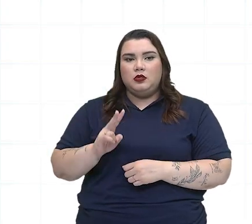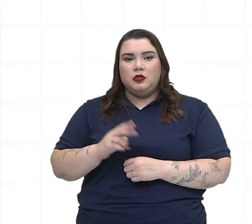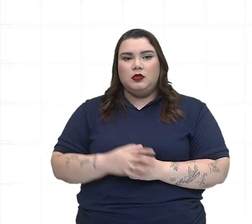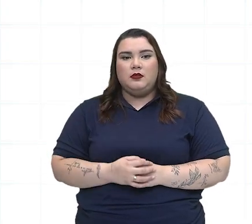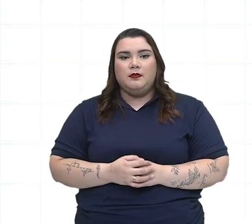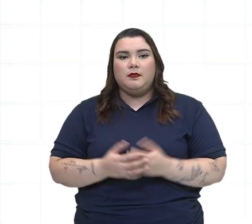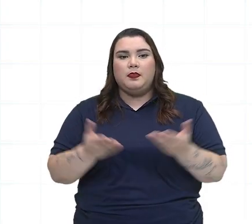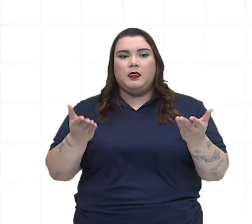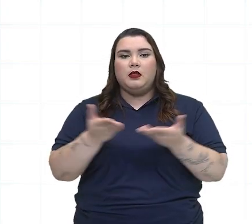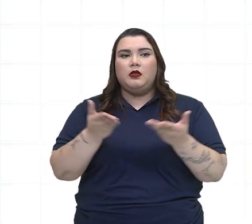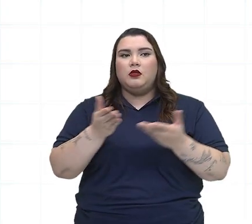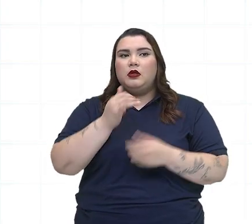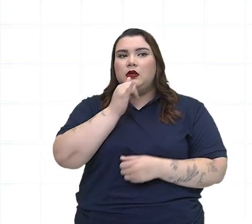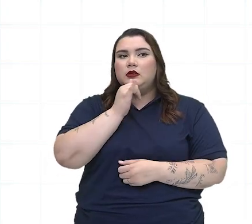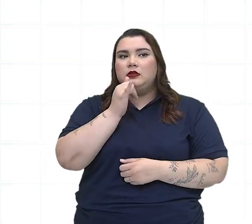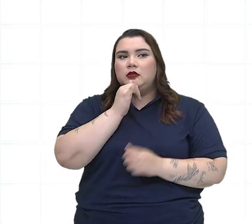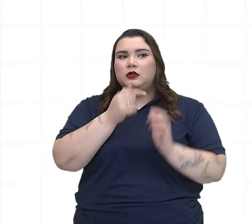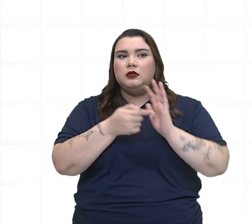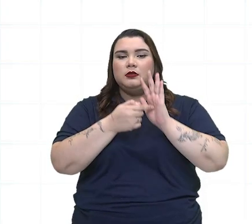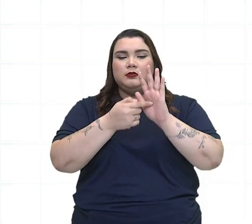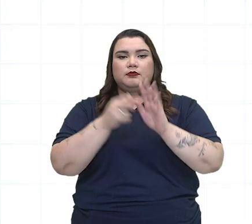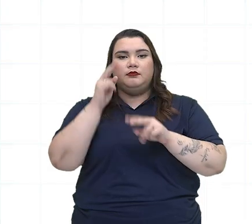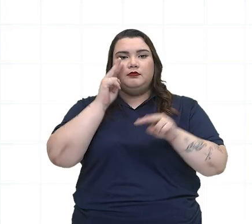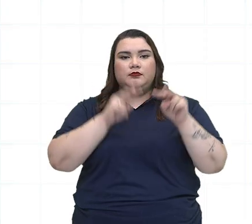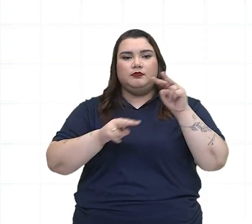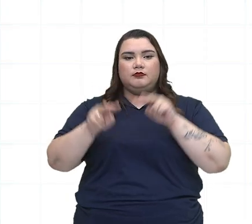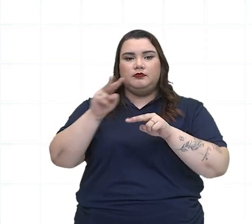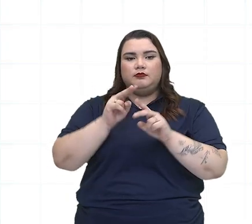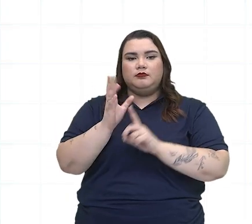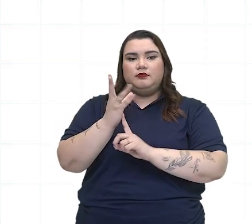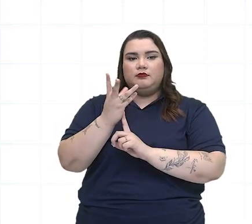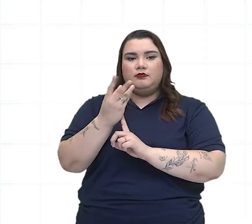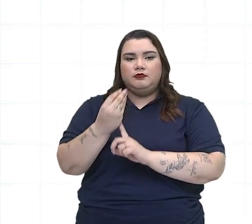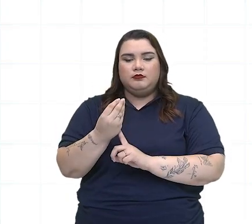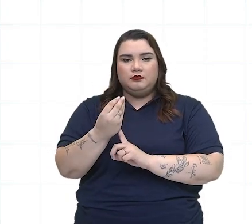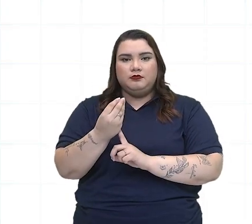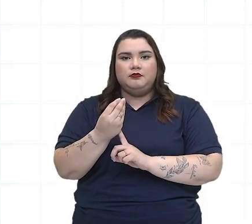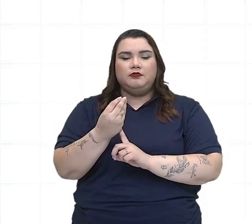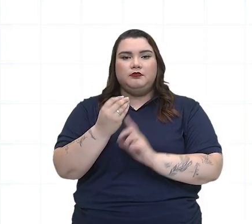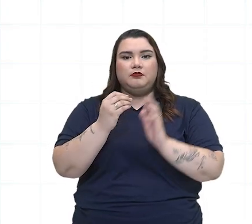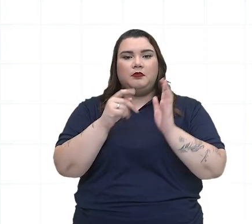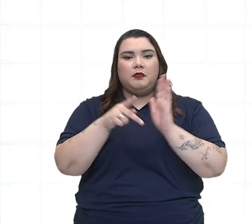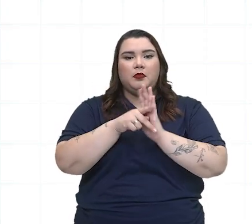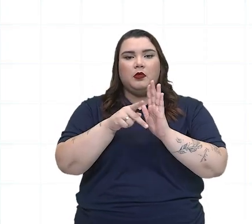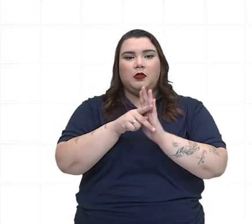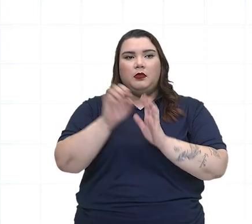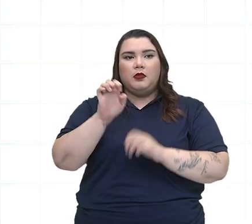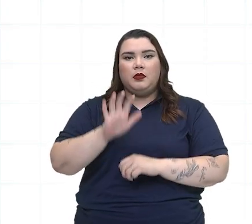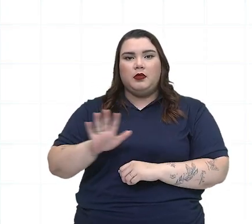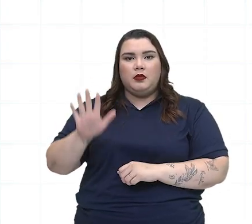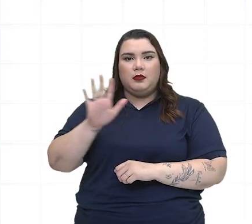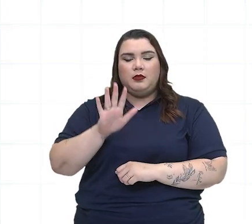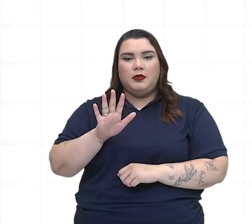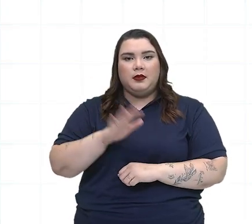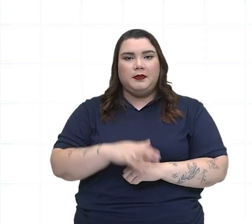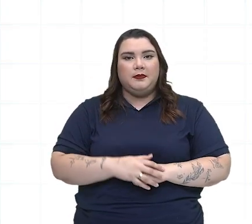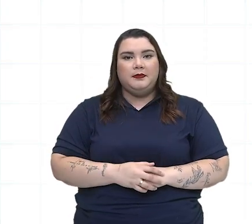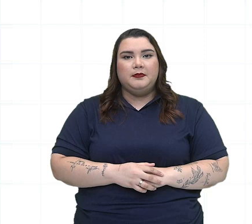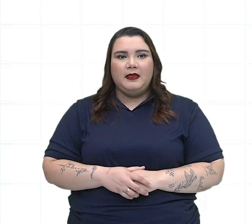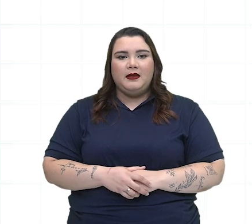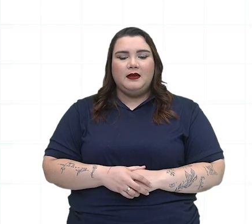Vamos exemplificar os elementos visuais das obras de arte das matrizes europeias.